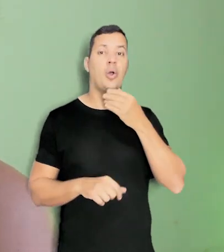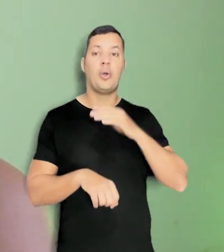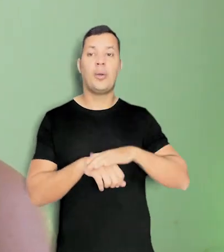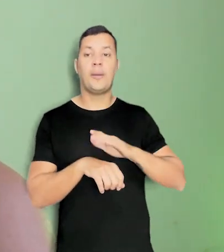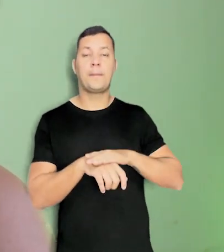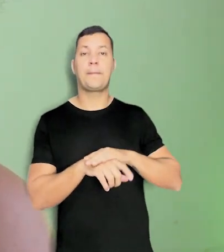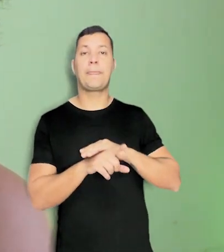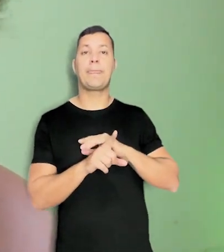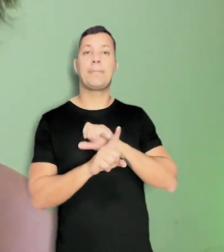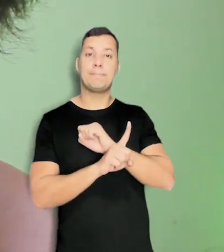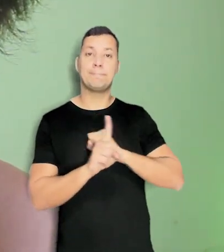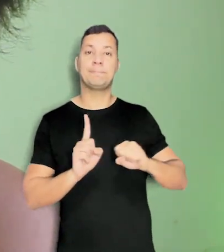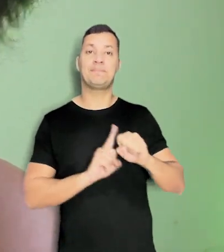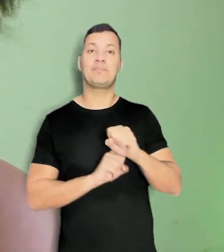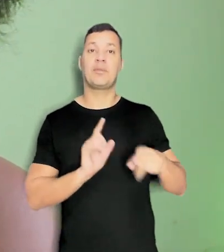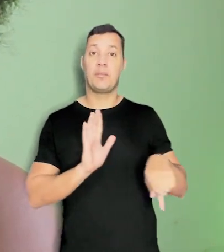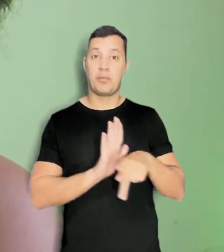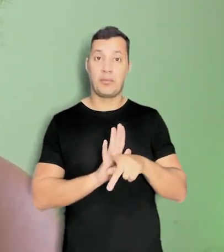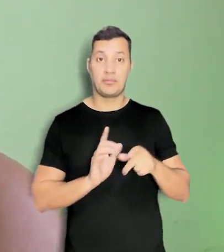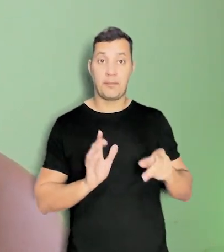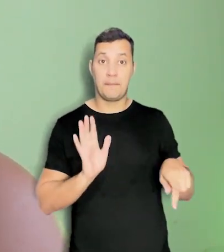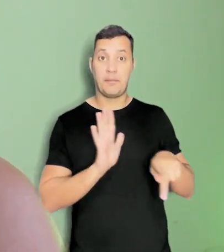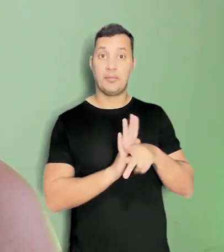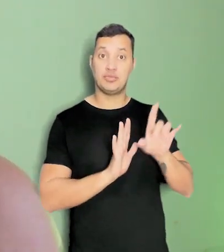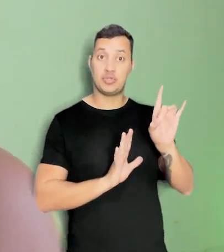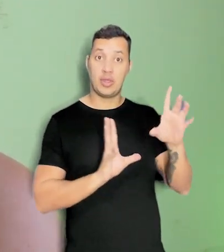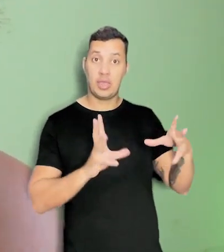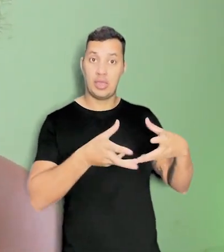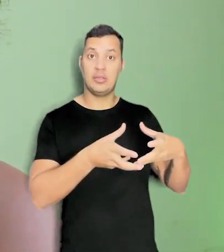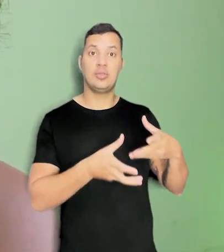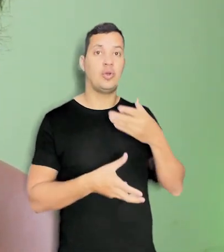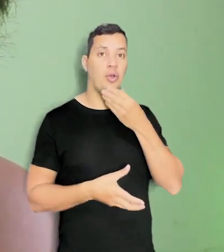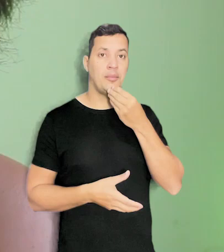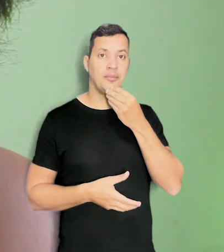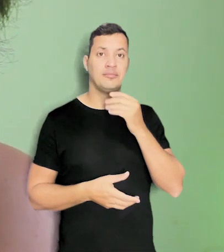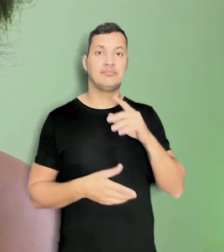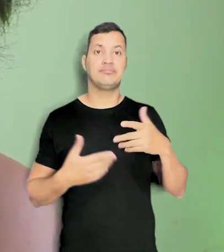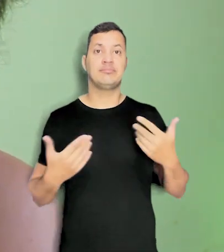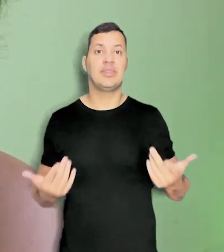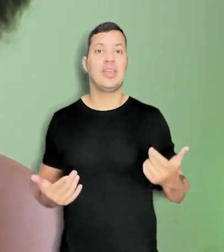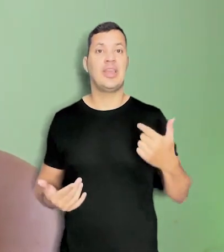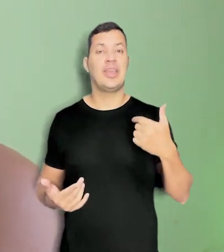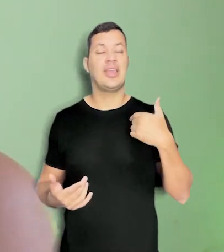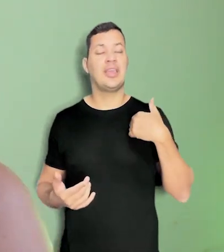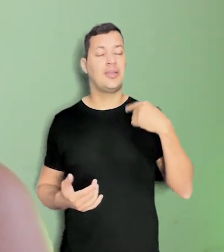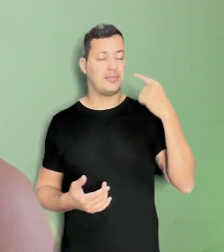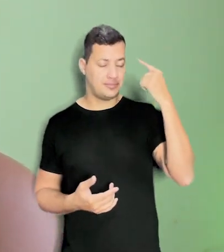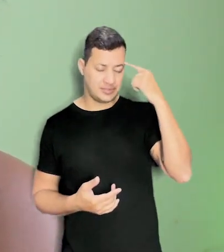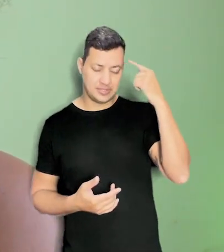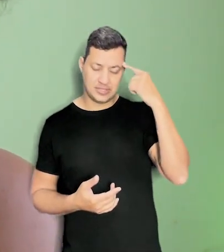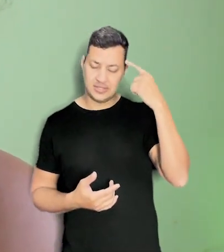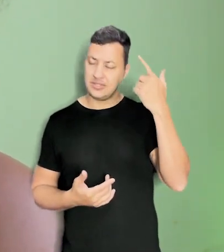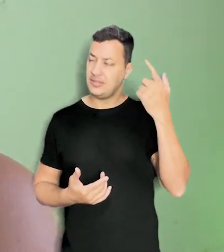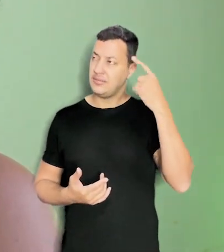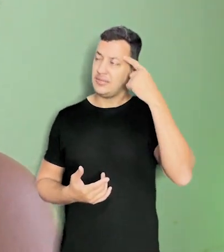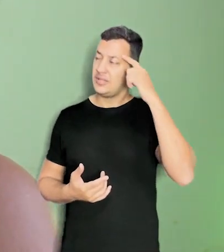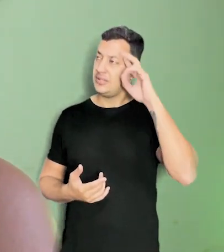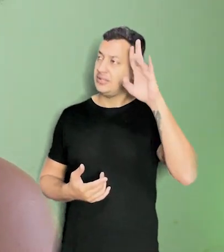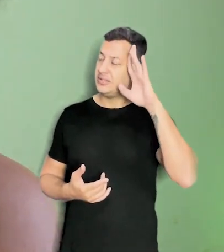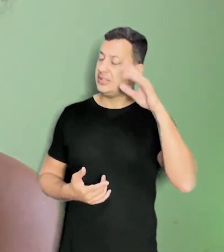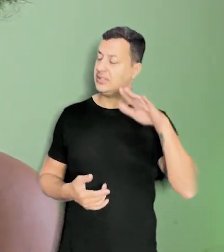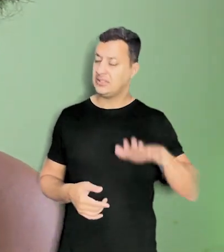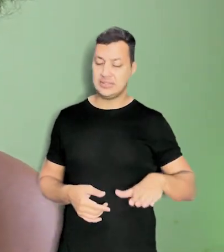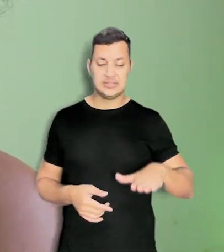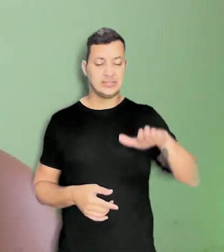de uma sociedade que foi feita por e para homens, ocupavam. E isso me fazia sempre questionar tudo. Desde pequena eu sempre